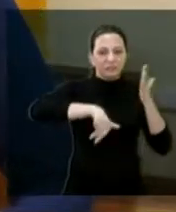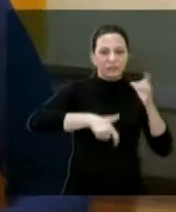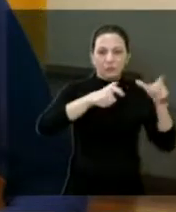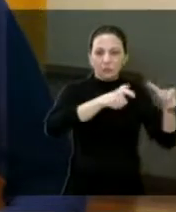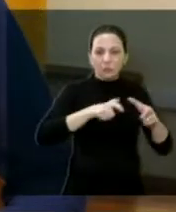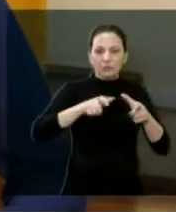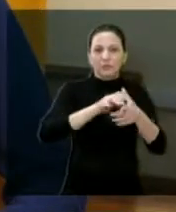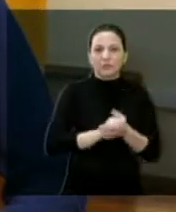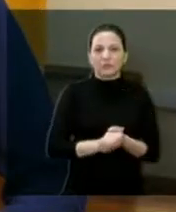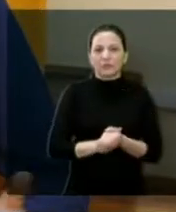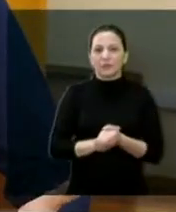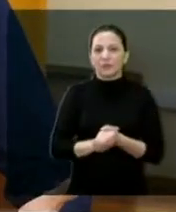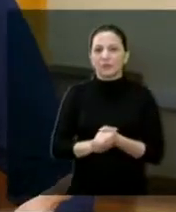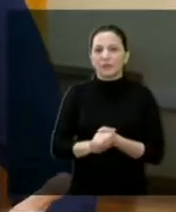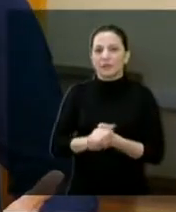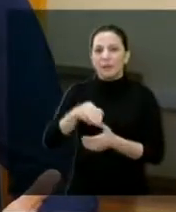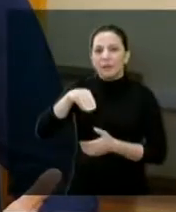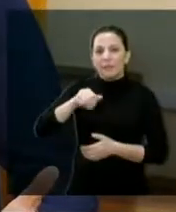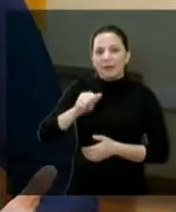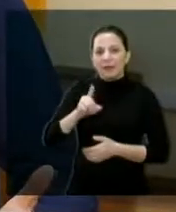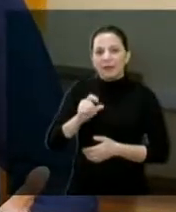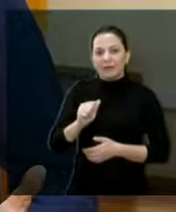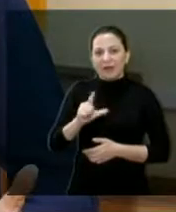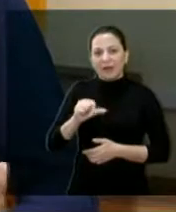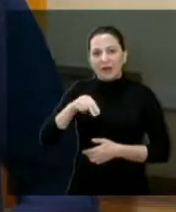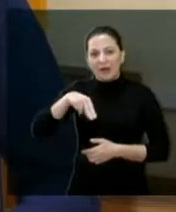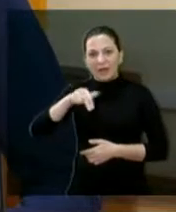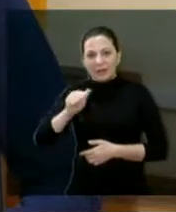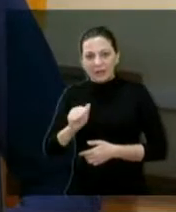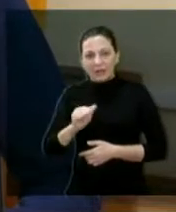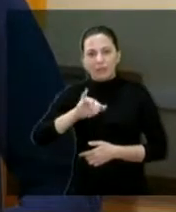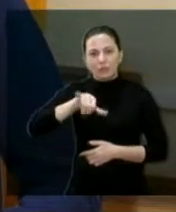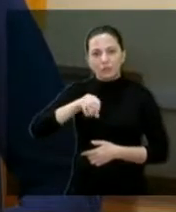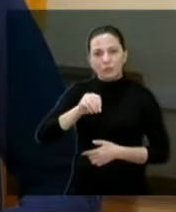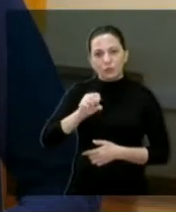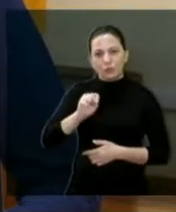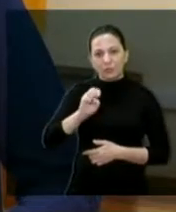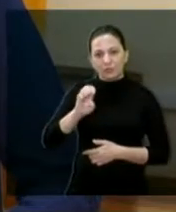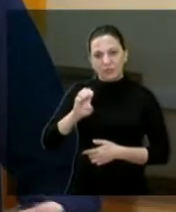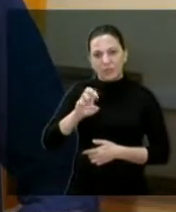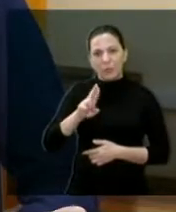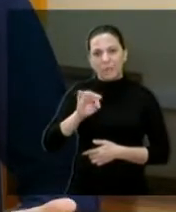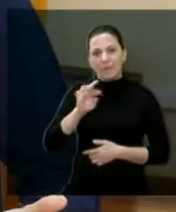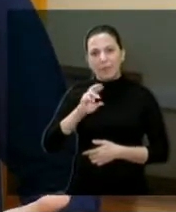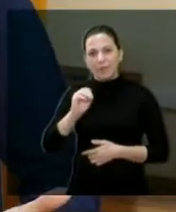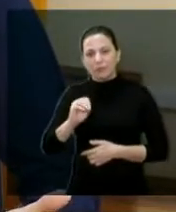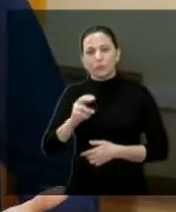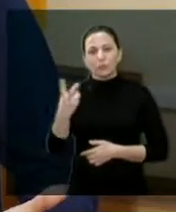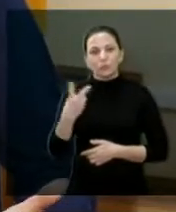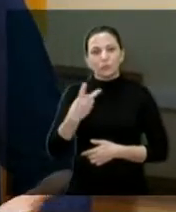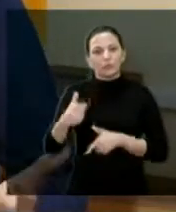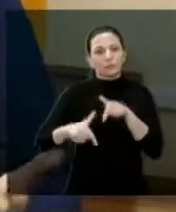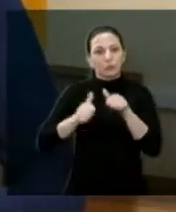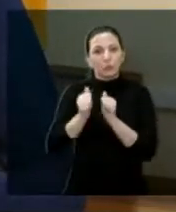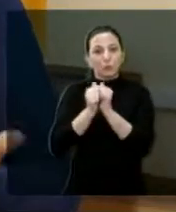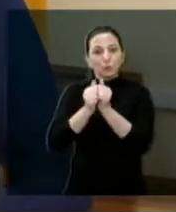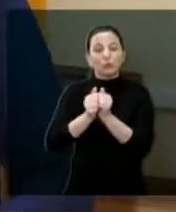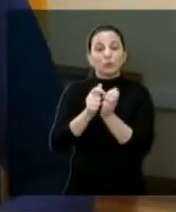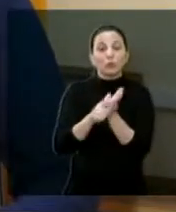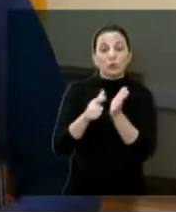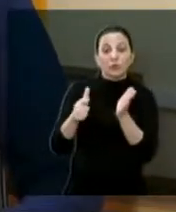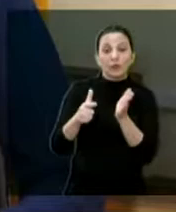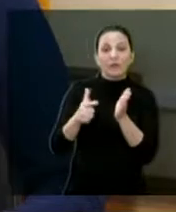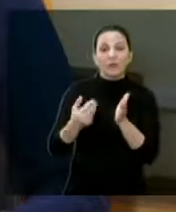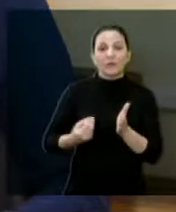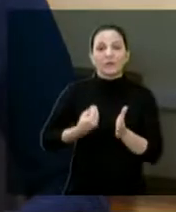e o Madalena e o Zé Roberto trabalhávamos juntos no jornal. E eu posso dizer assim, basicamente, nós três é que tocávamos no jornal, porque a gente vivia